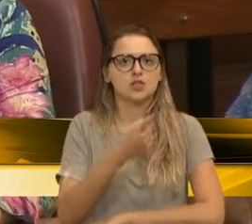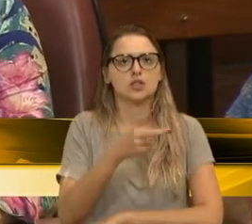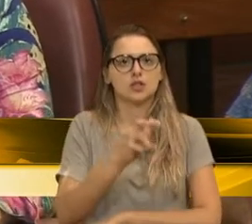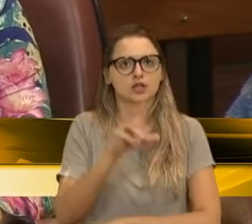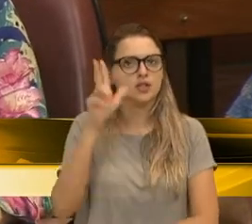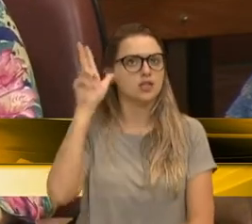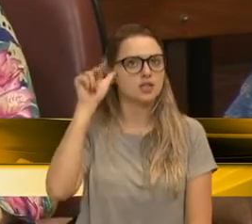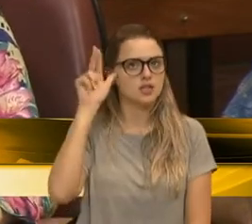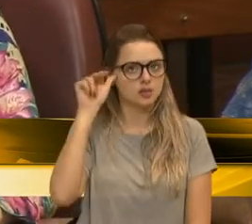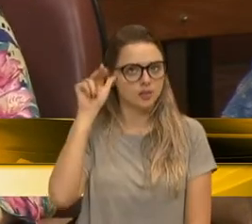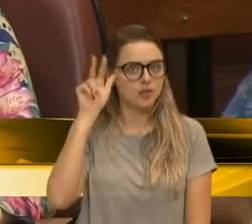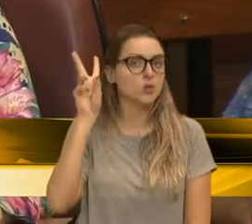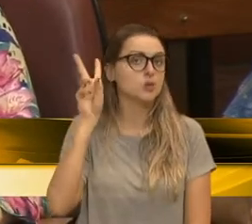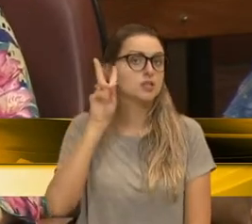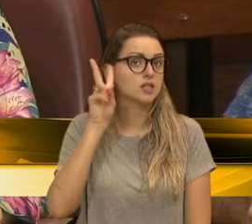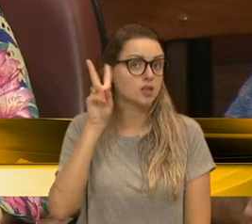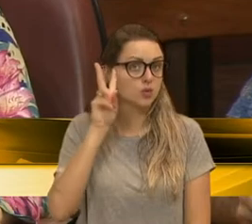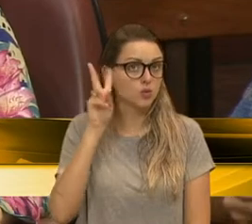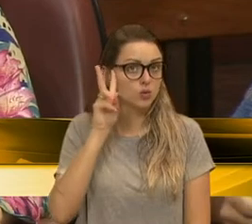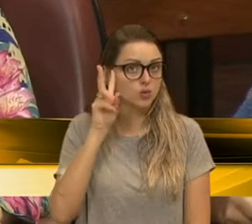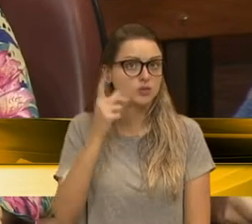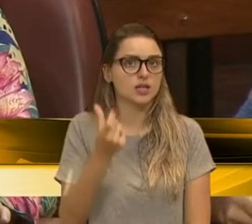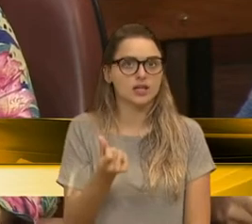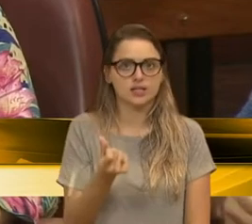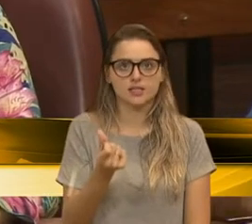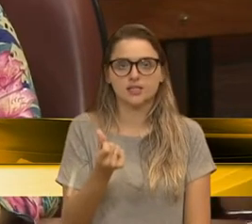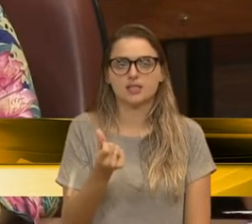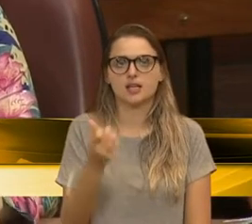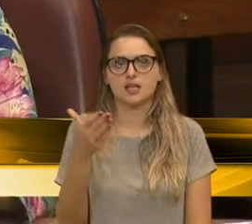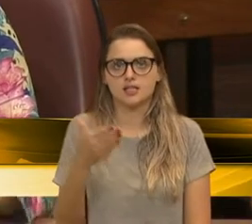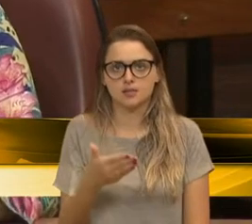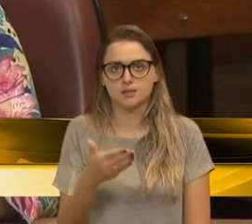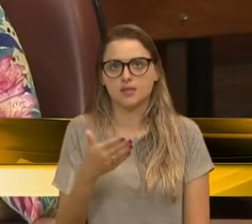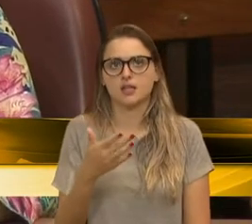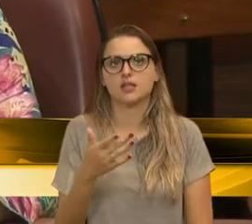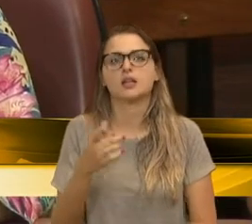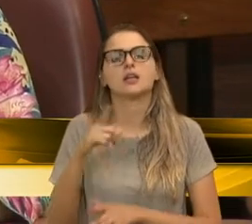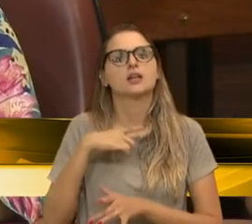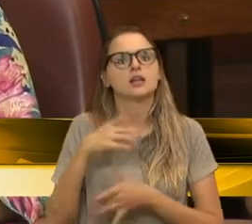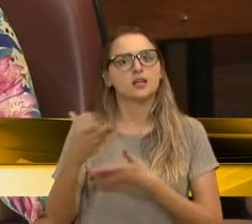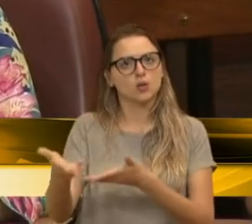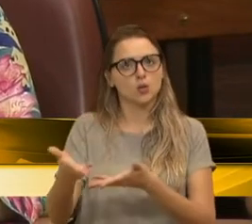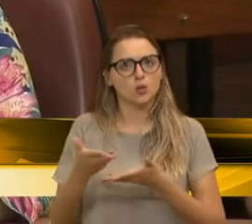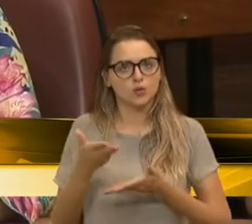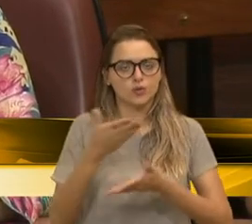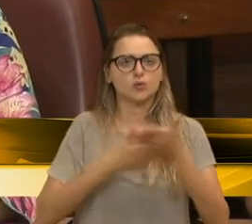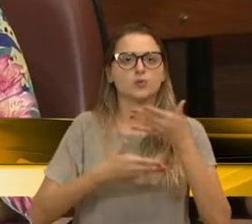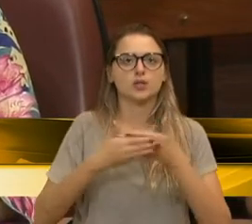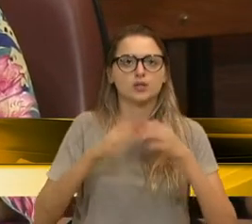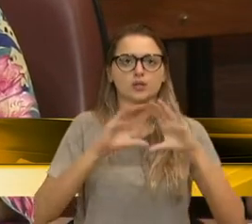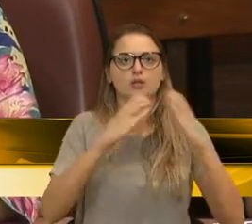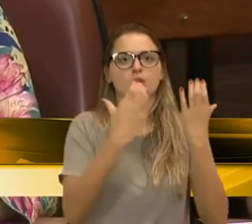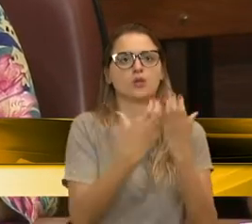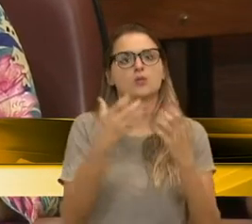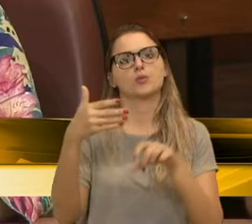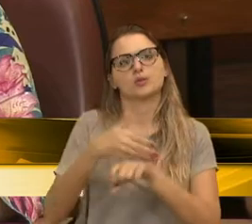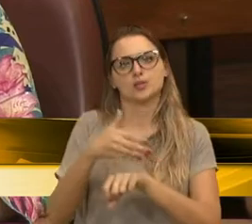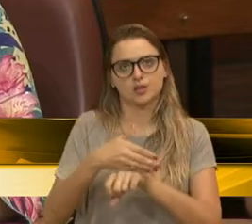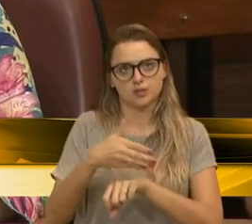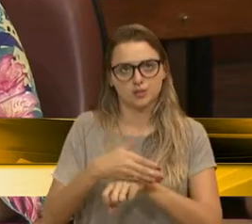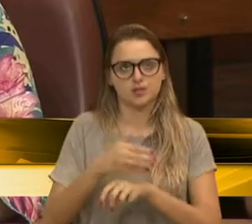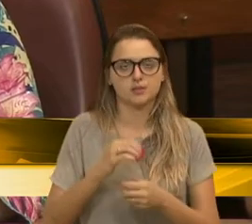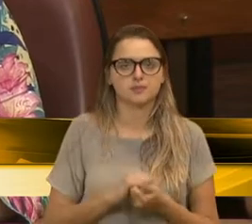abril, é uma segunda-feira, às 18h30, e fica o convite para que toda a comunidade se faça